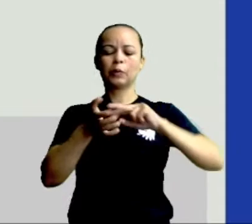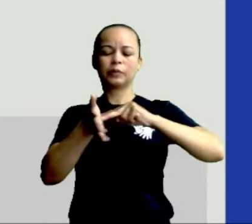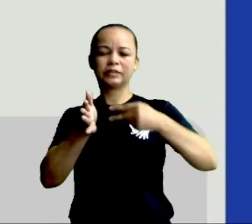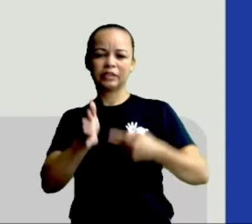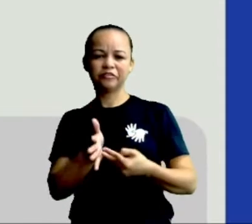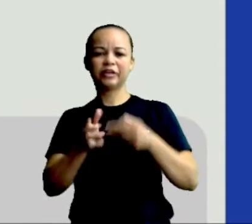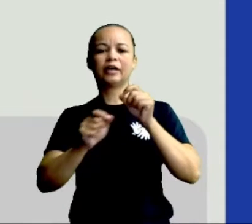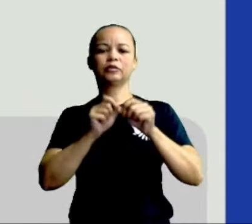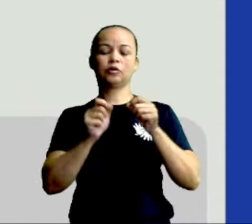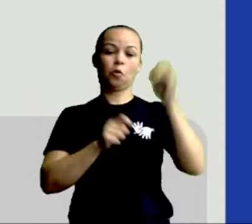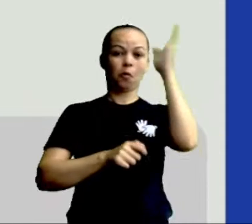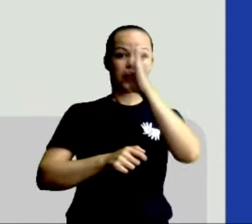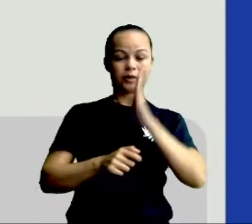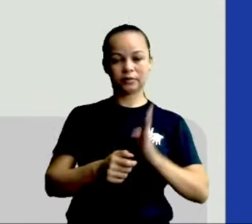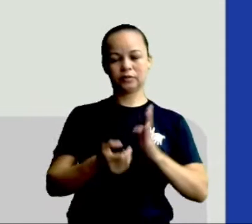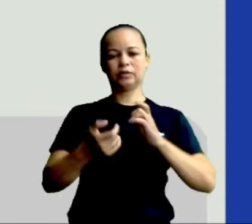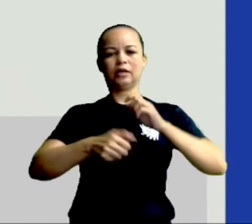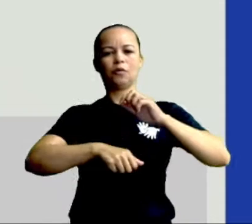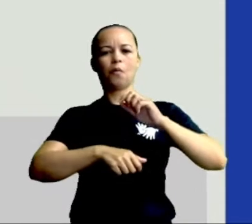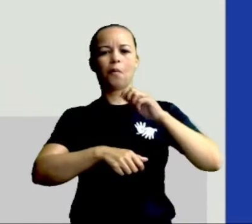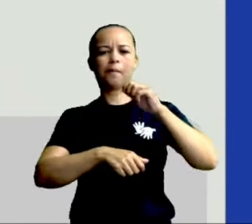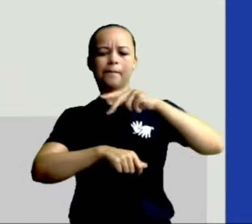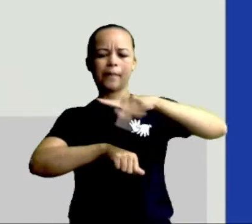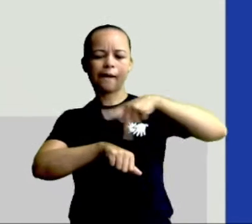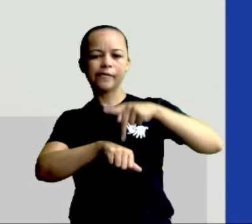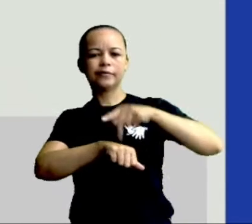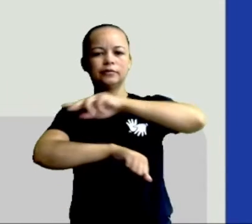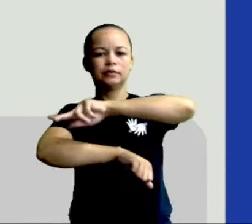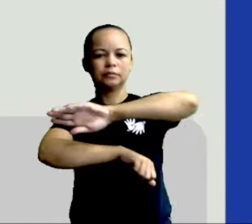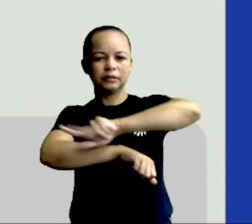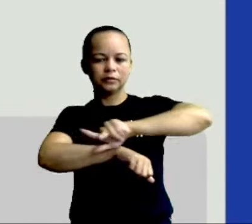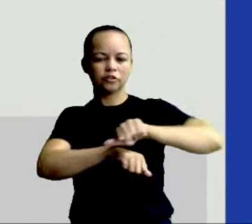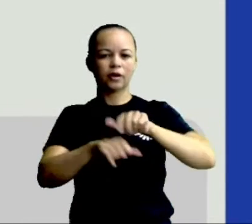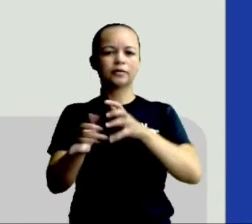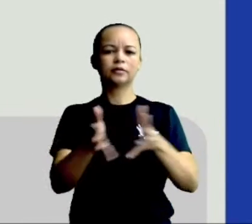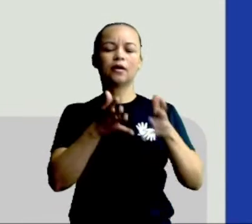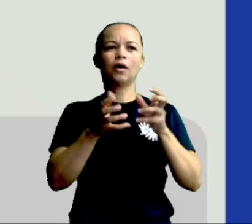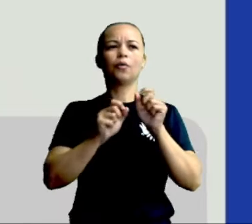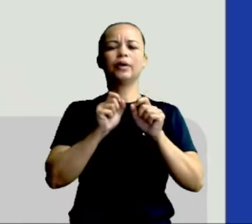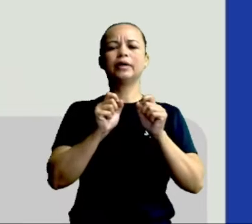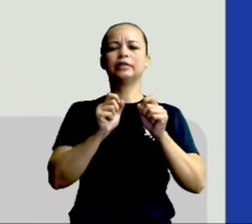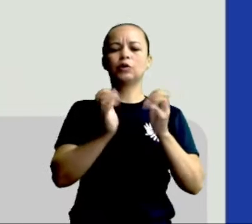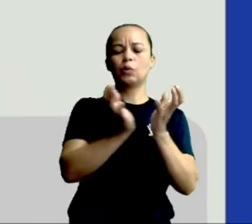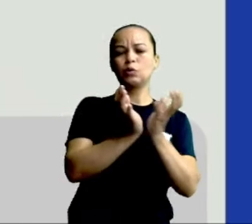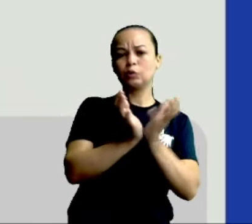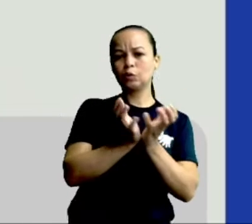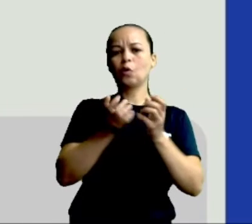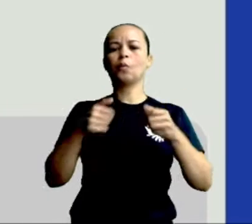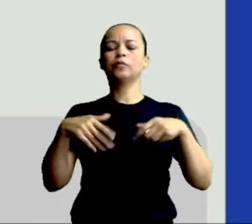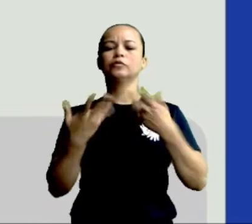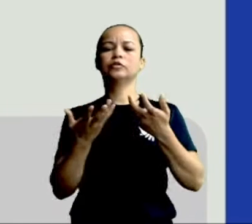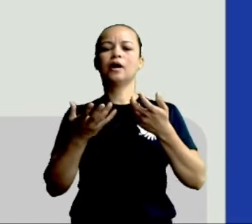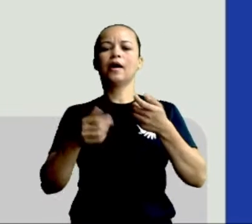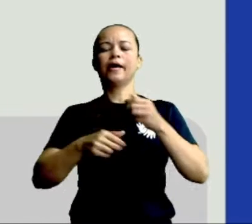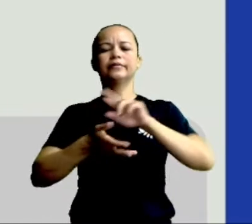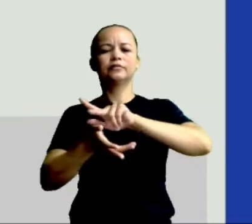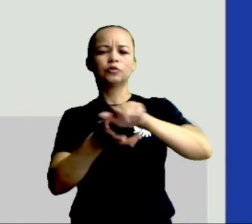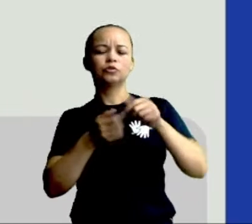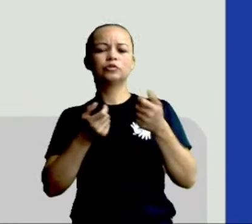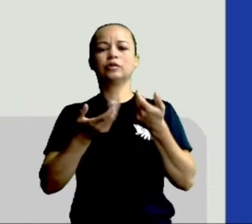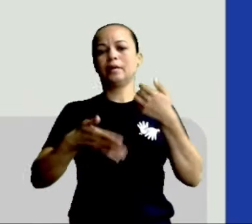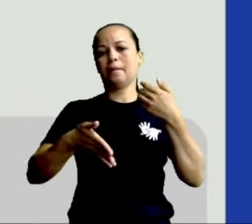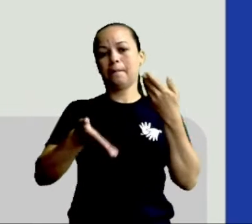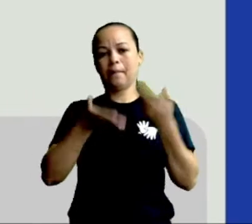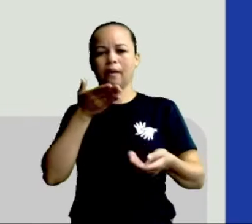o Brasil ser um país de miscigenação e se isso significava dizer que os grupos étnicos se misturaram e perderam as